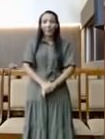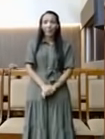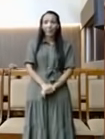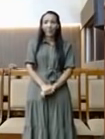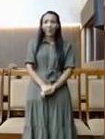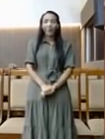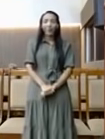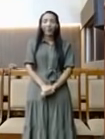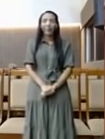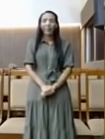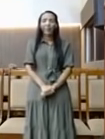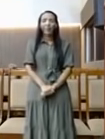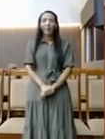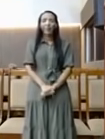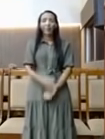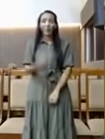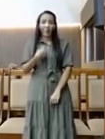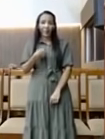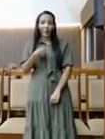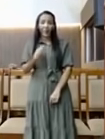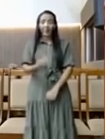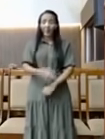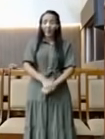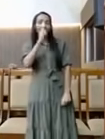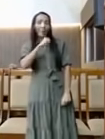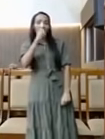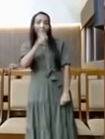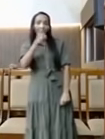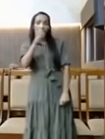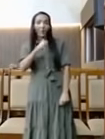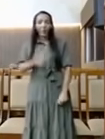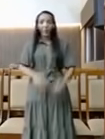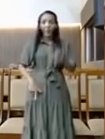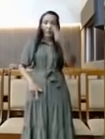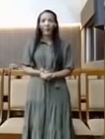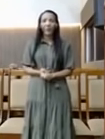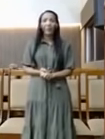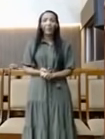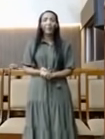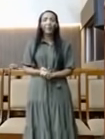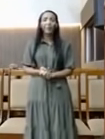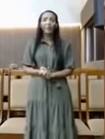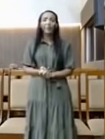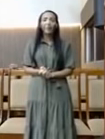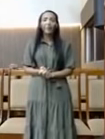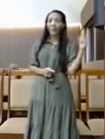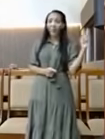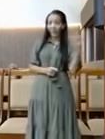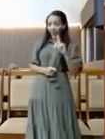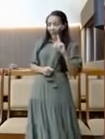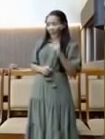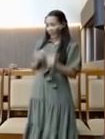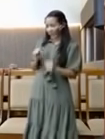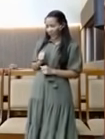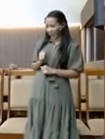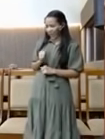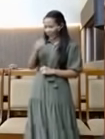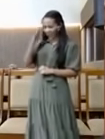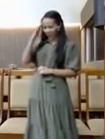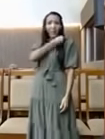né mas meu Deus do céu rapaz eu não acredito o